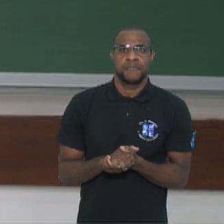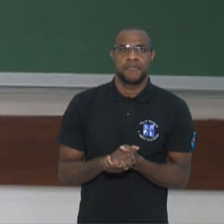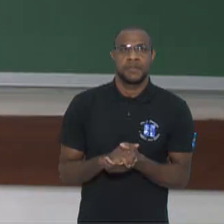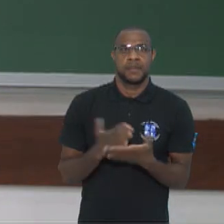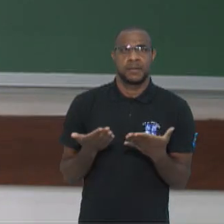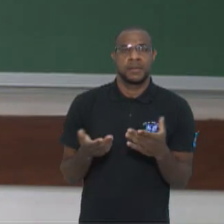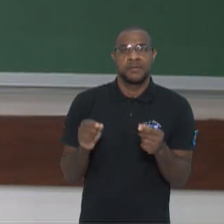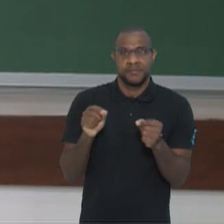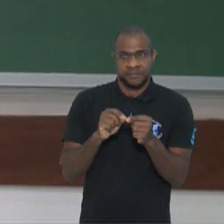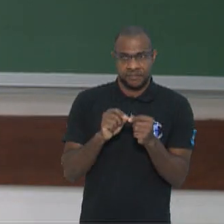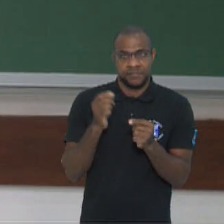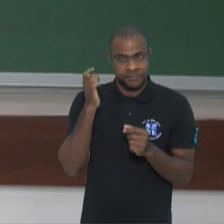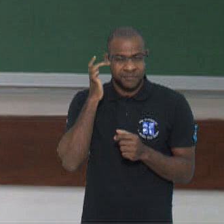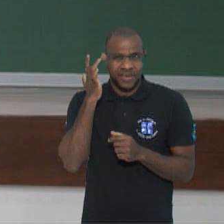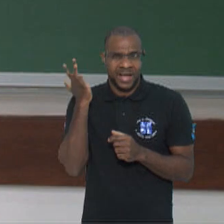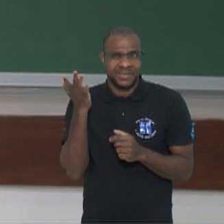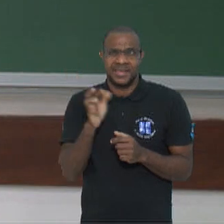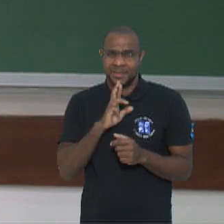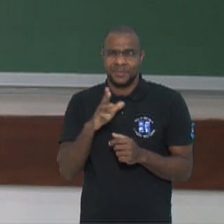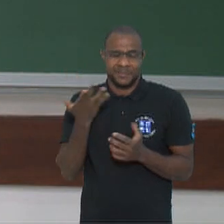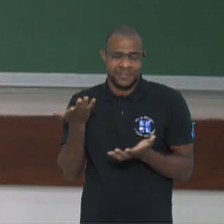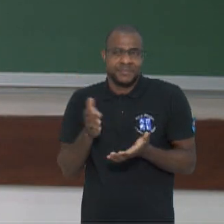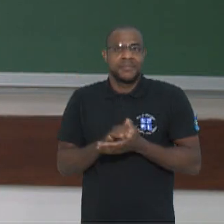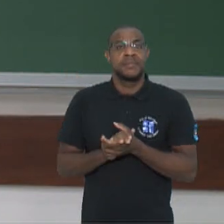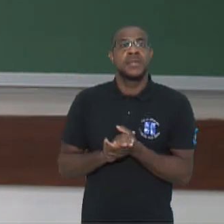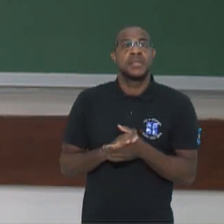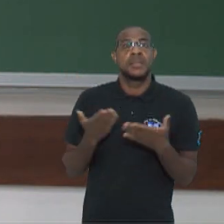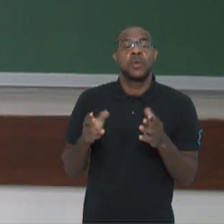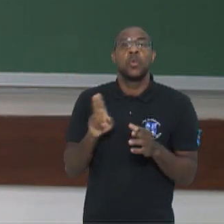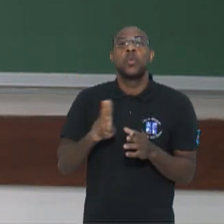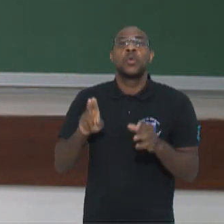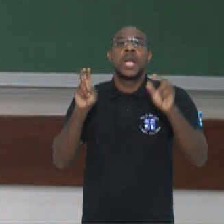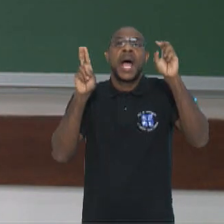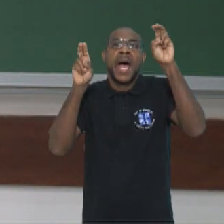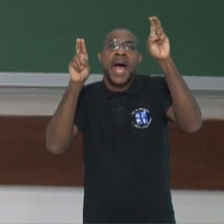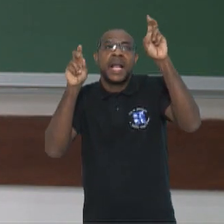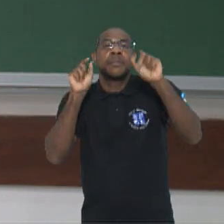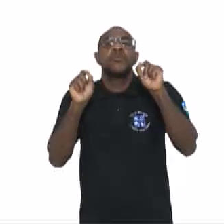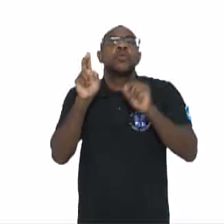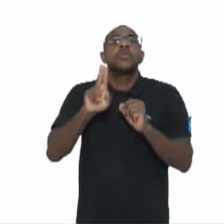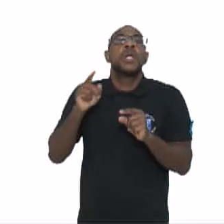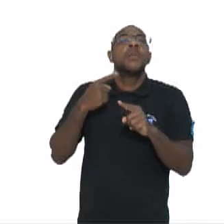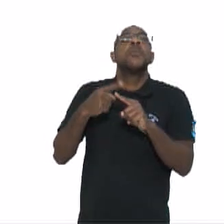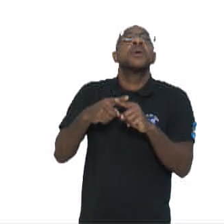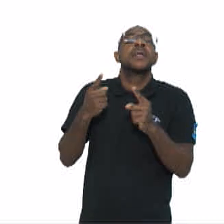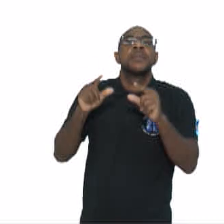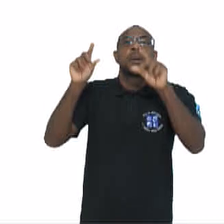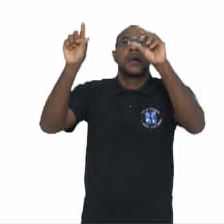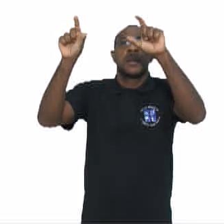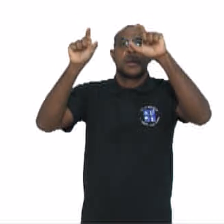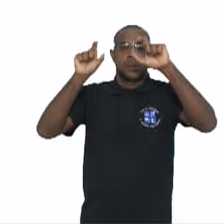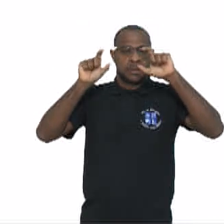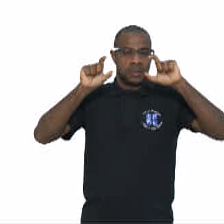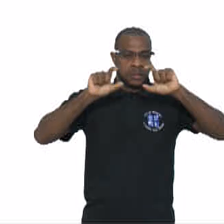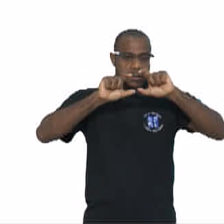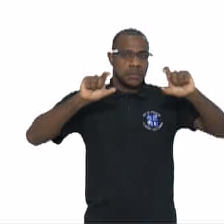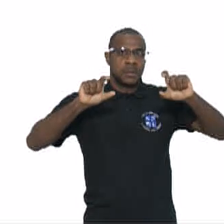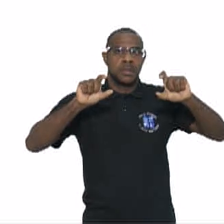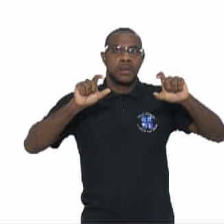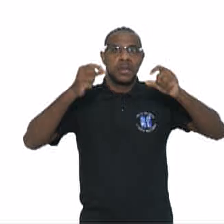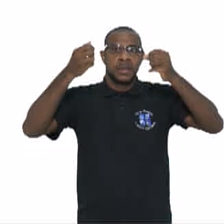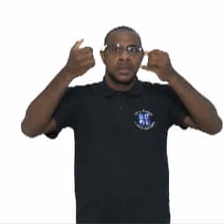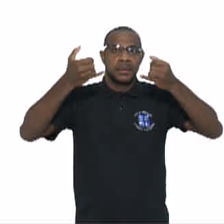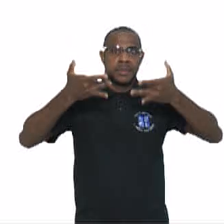Fácil essa resposta, né, pessoal? Então, o uso das aspas, ele foi utilizado para destacar a fala do morador